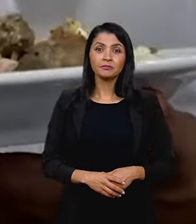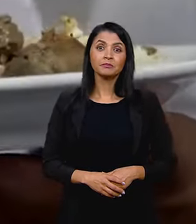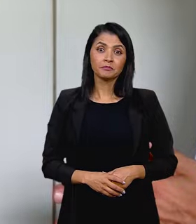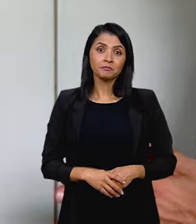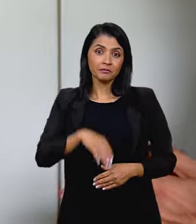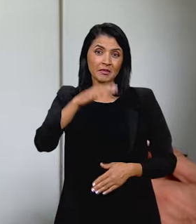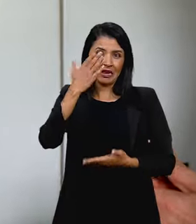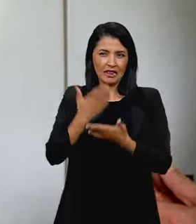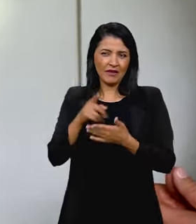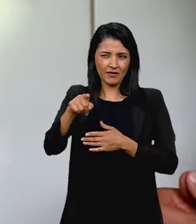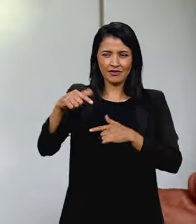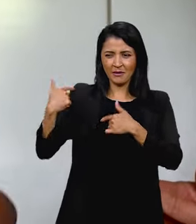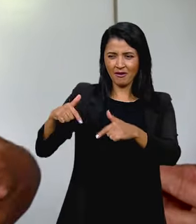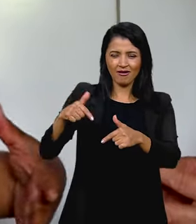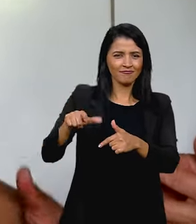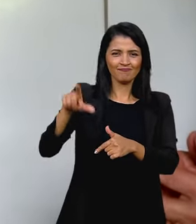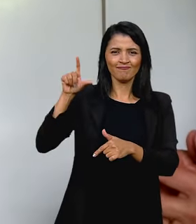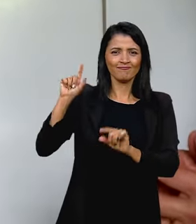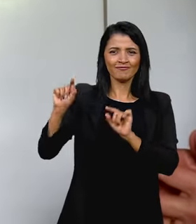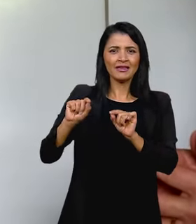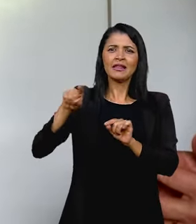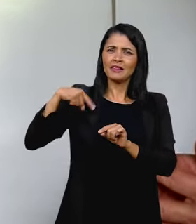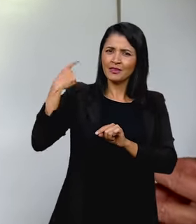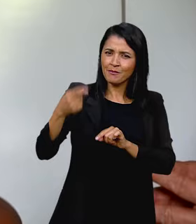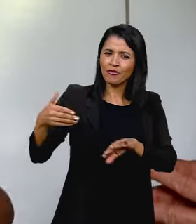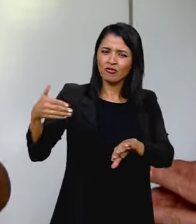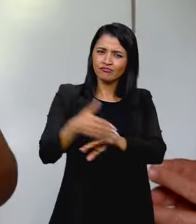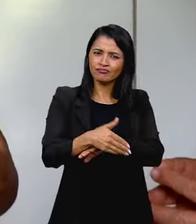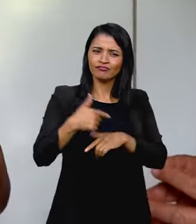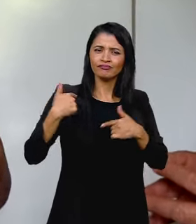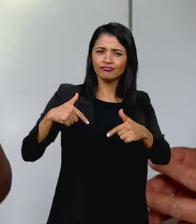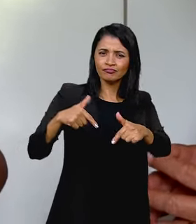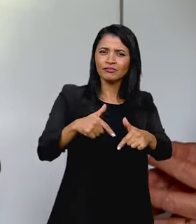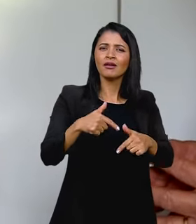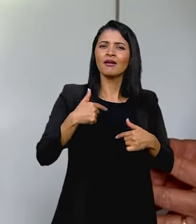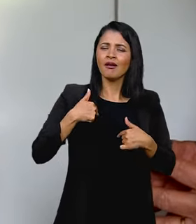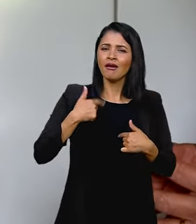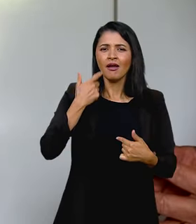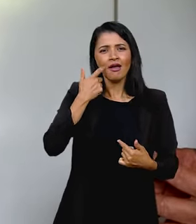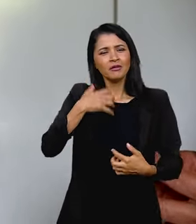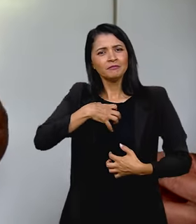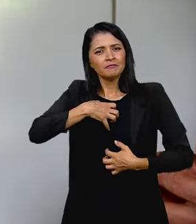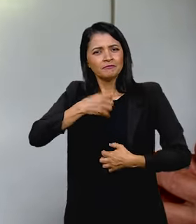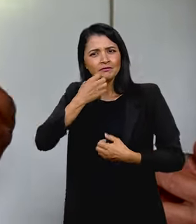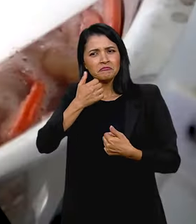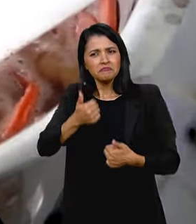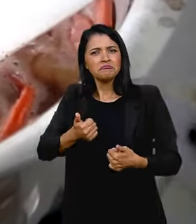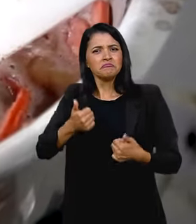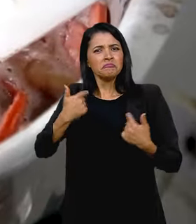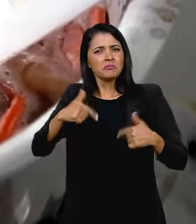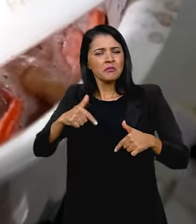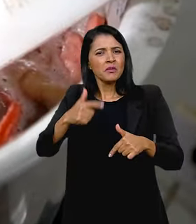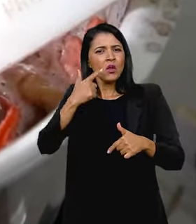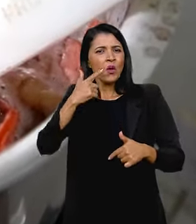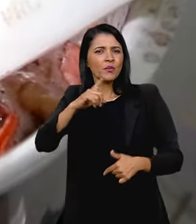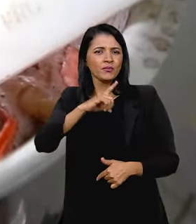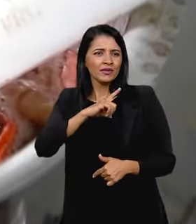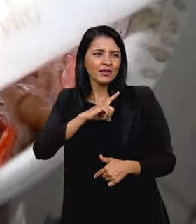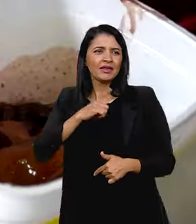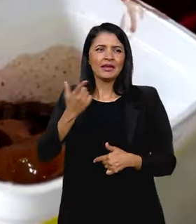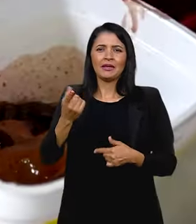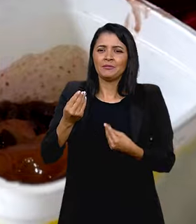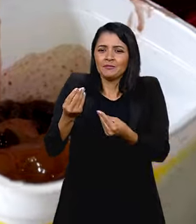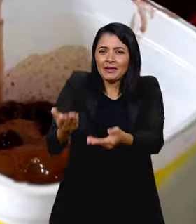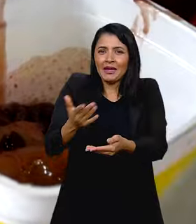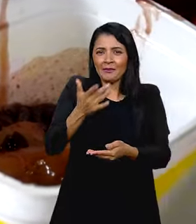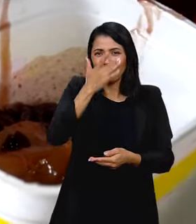têm Eu não acreditava nesse trabalho né E aí depois que eu passei a fazer eu eu sentir como é bom você você ter o